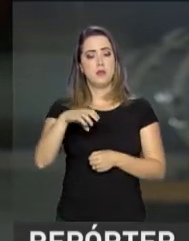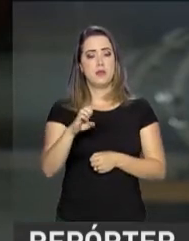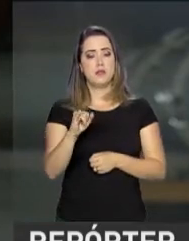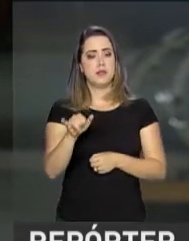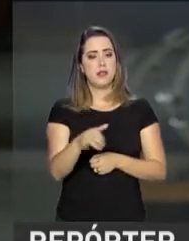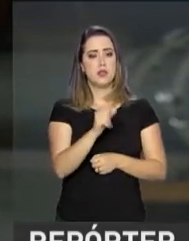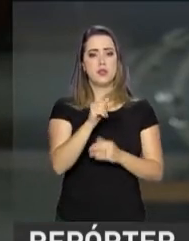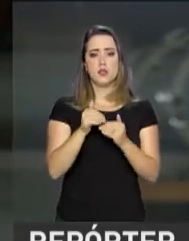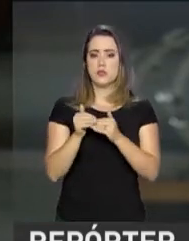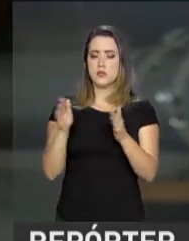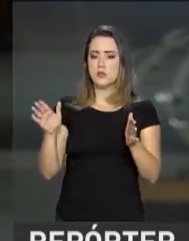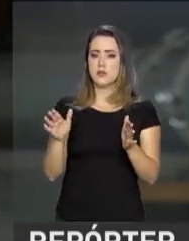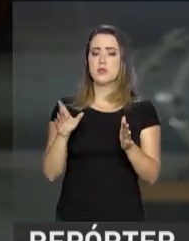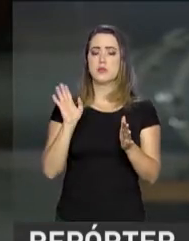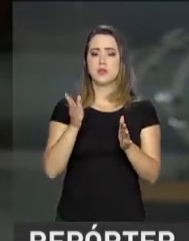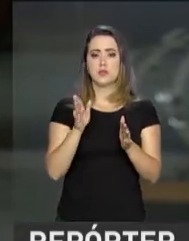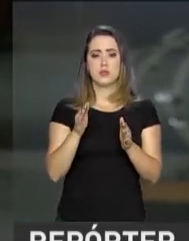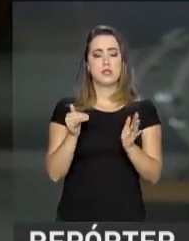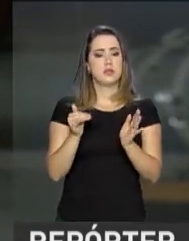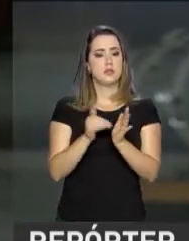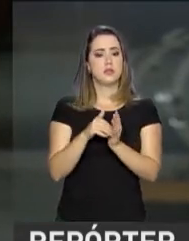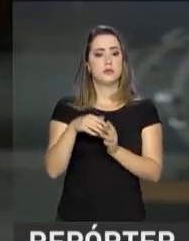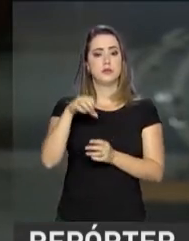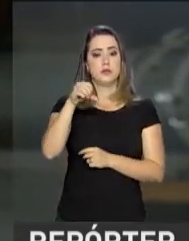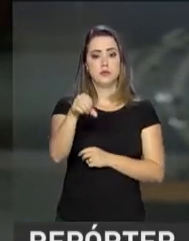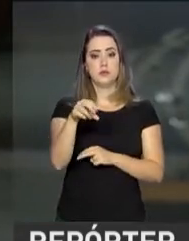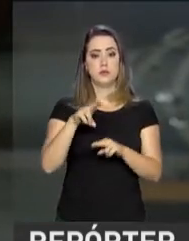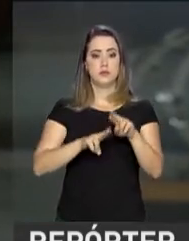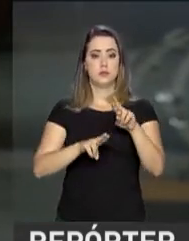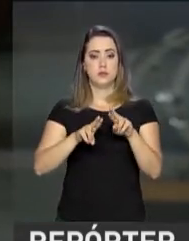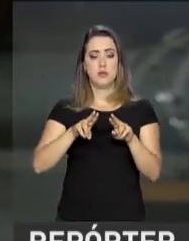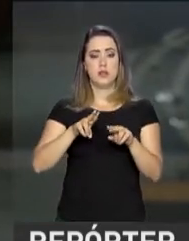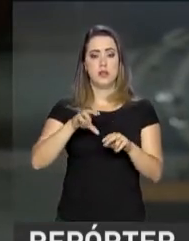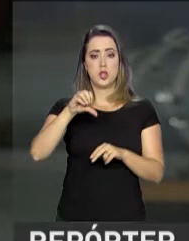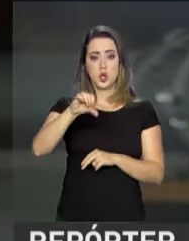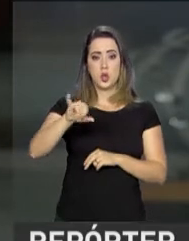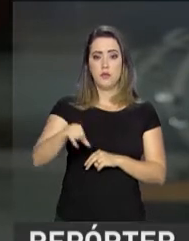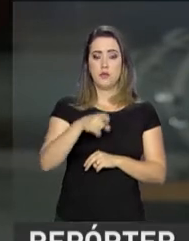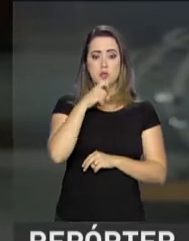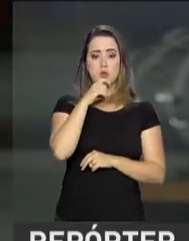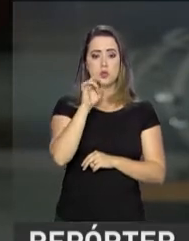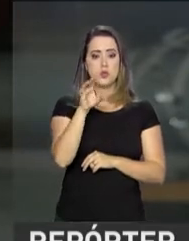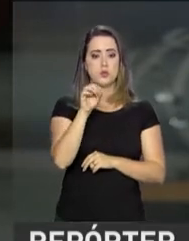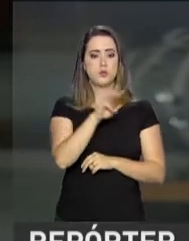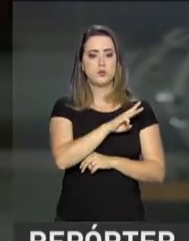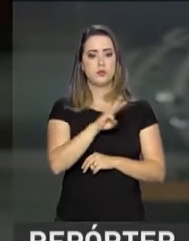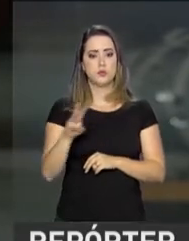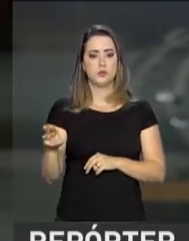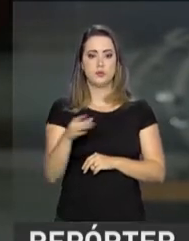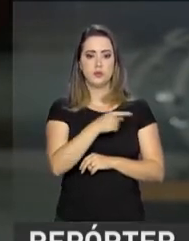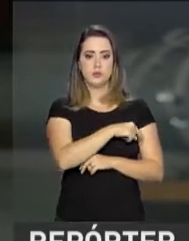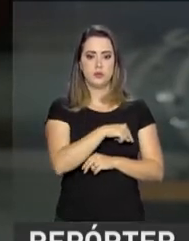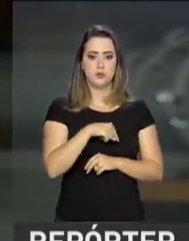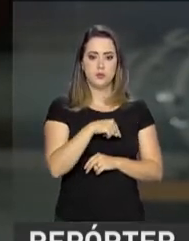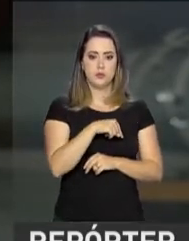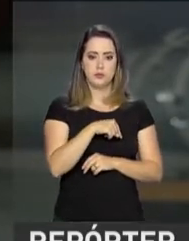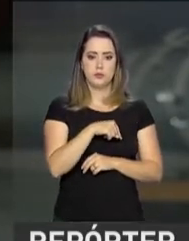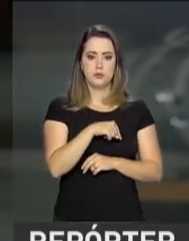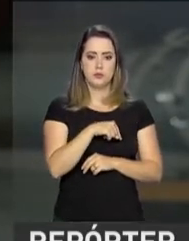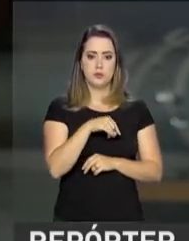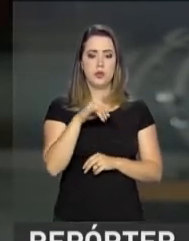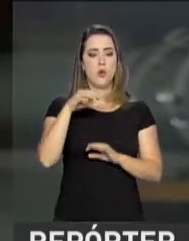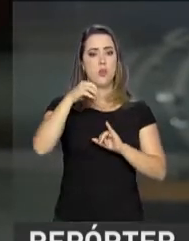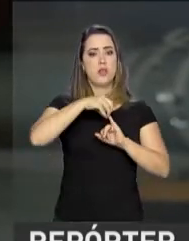elas podem ser feitas até o próximo dia 9 de julho exclusivamente pela internet no site do inep instituto